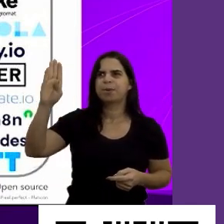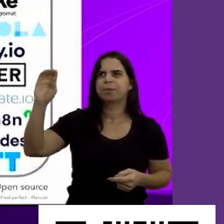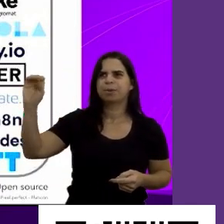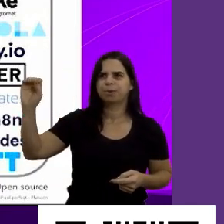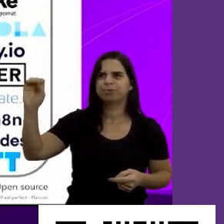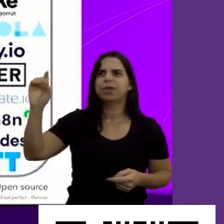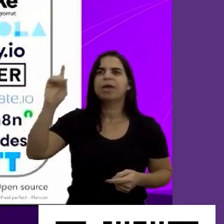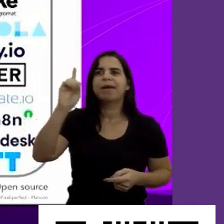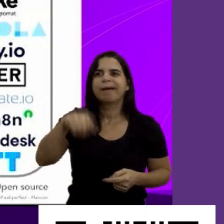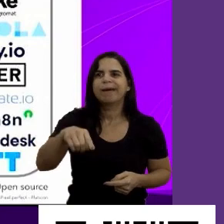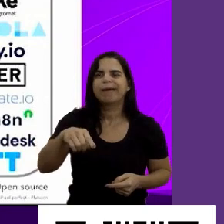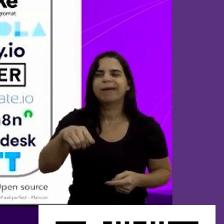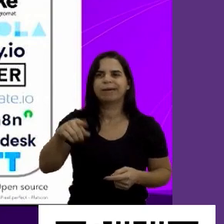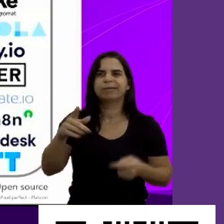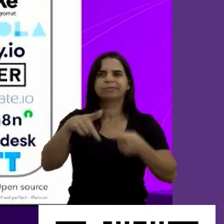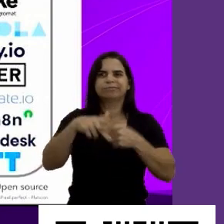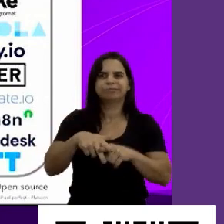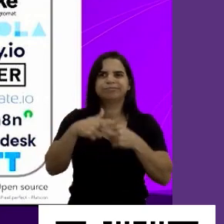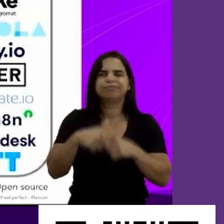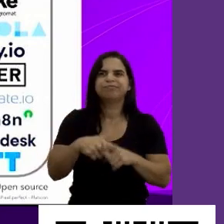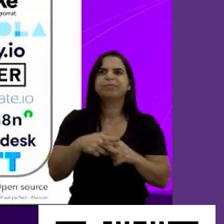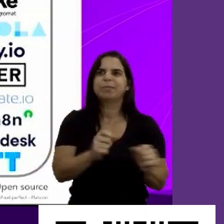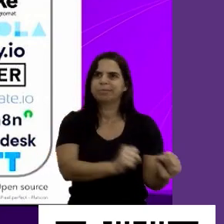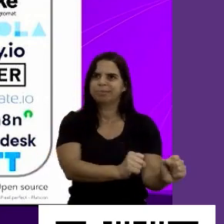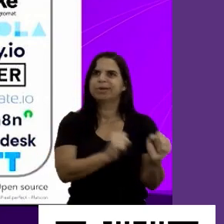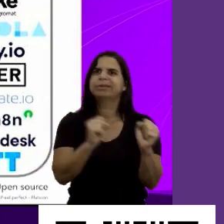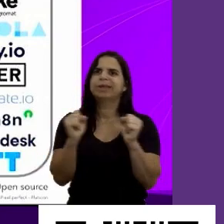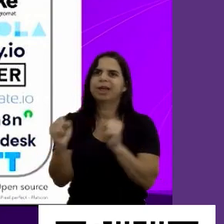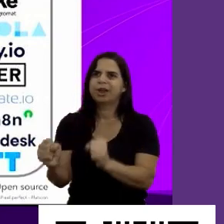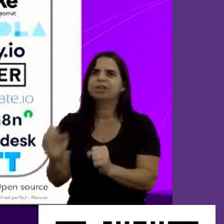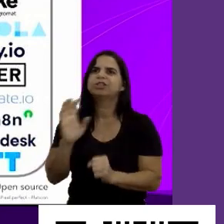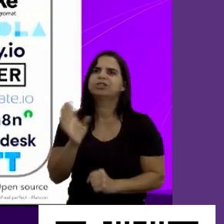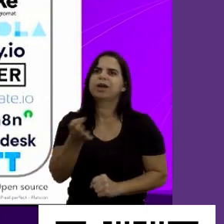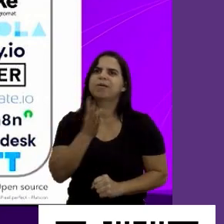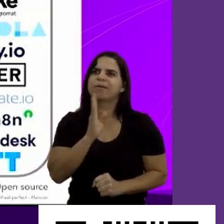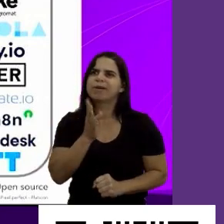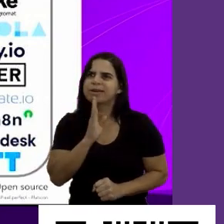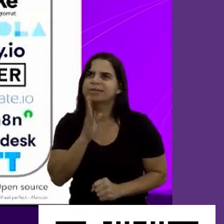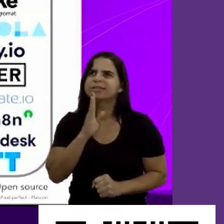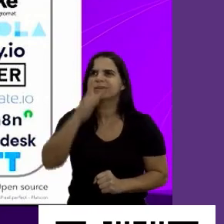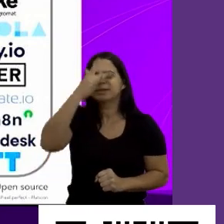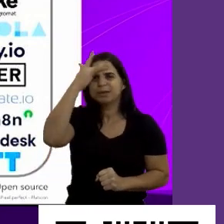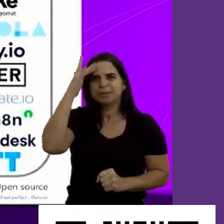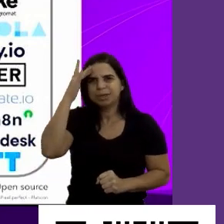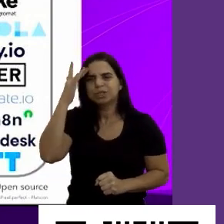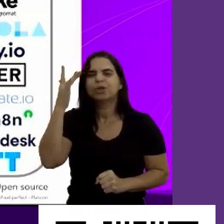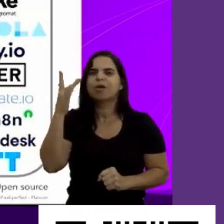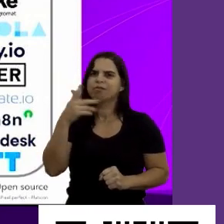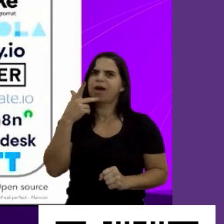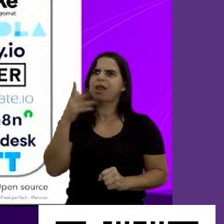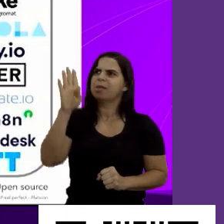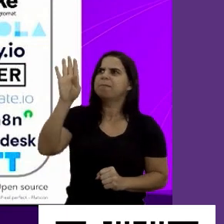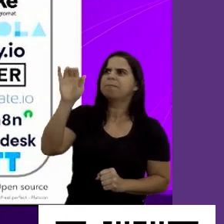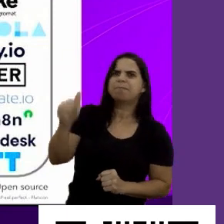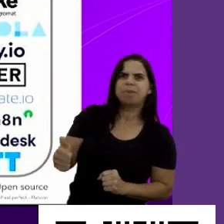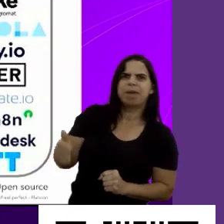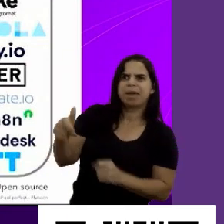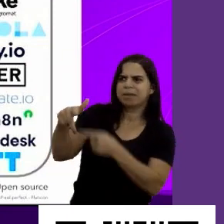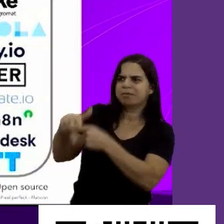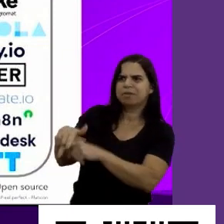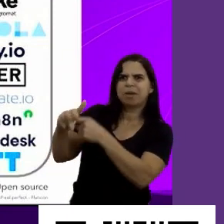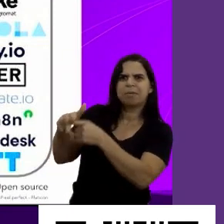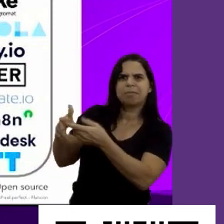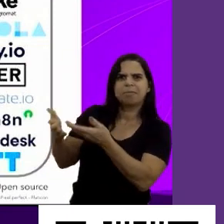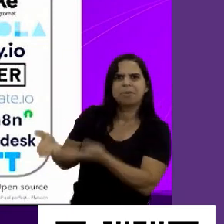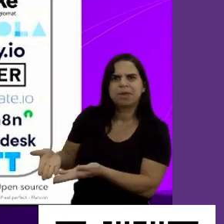altamente poderosa eu já conheci mentores falando muito bem dela e eu ainda não tinha me experimentado